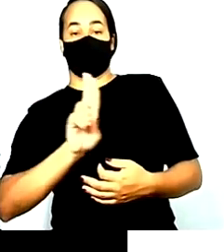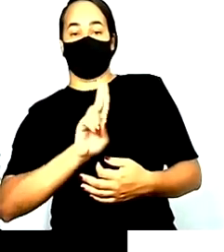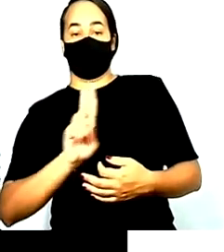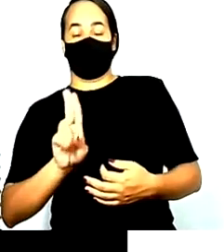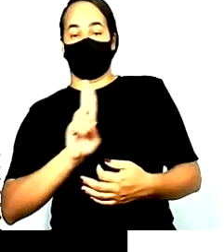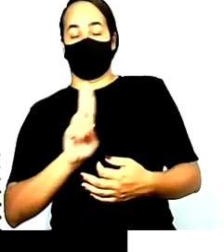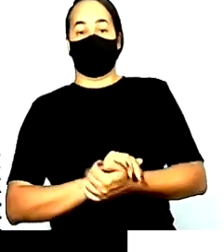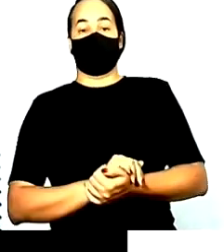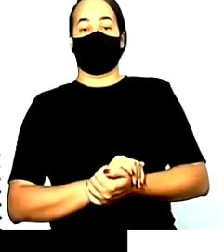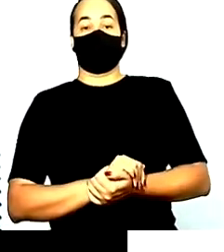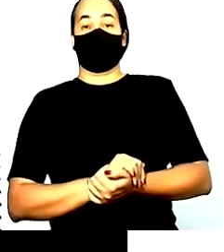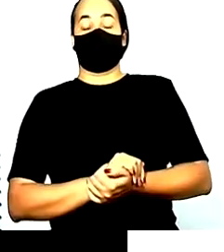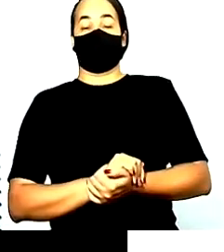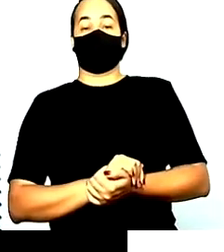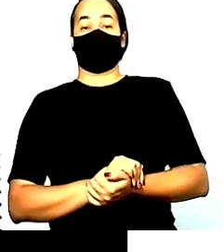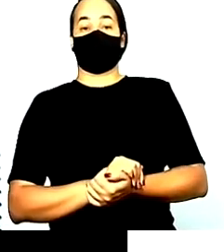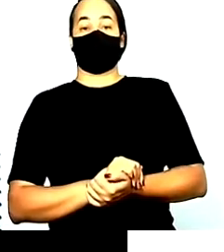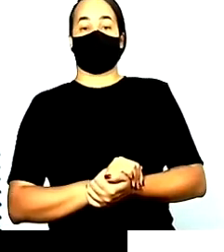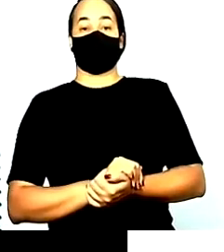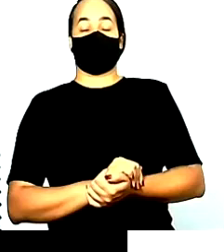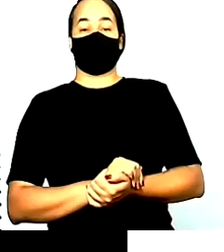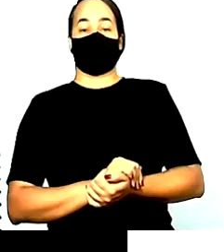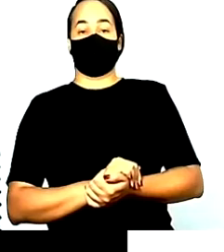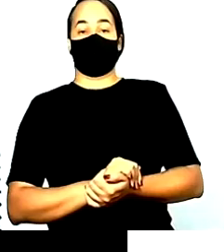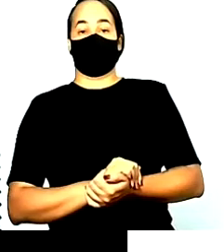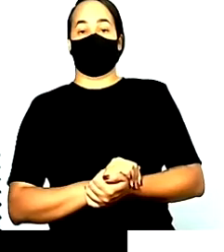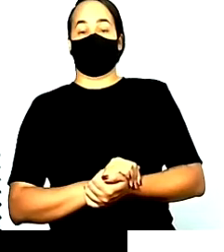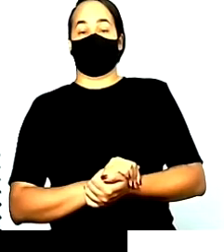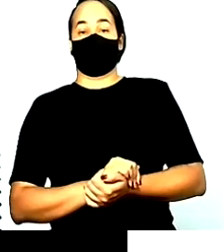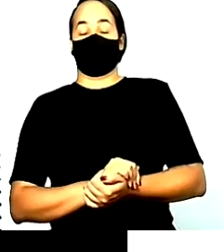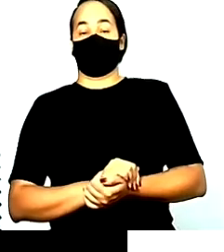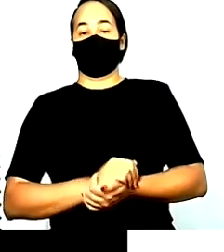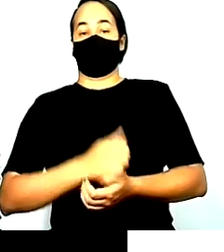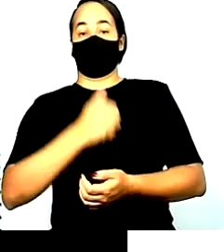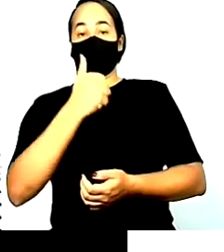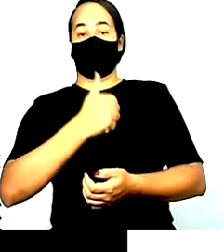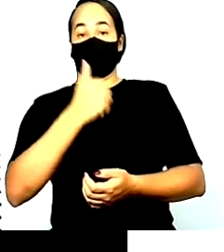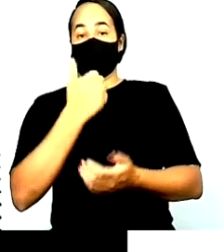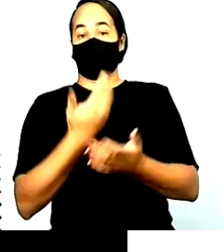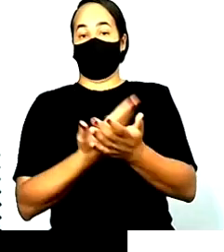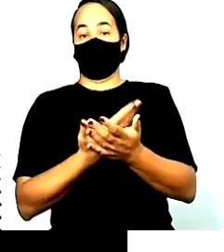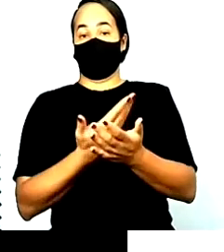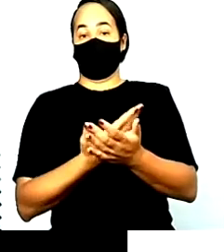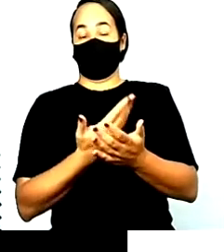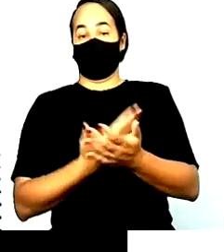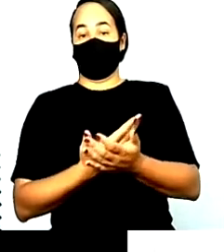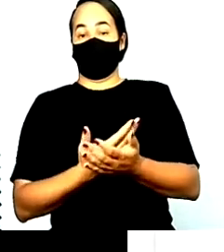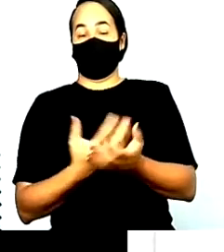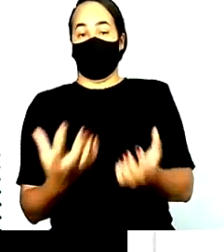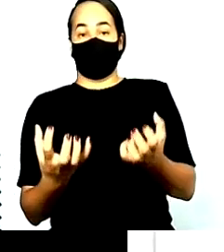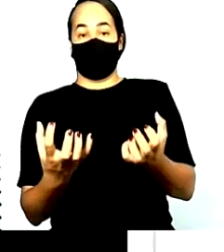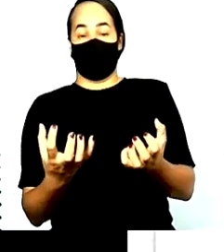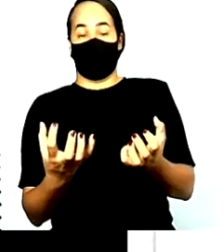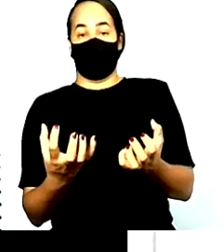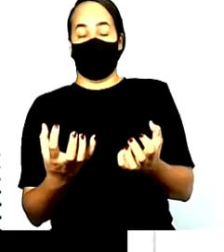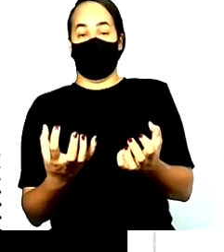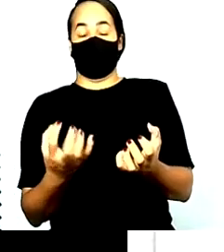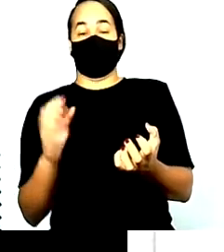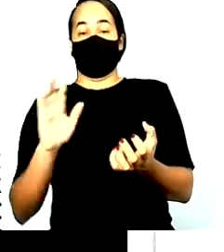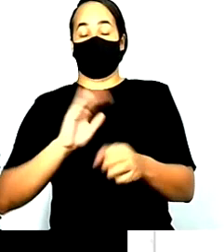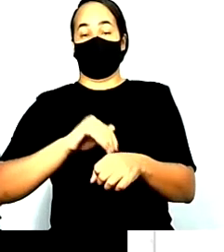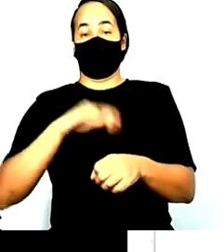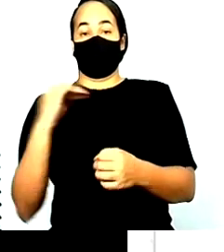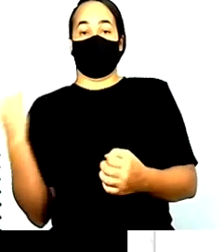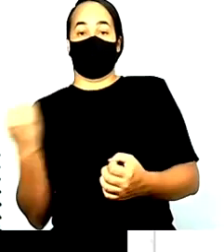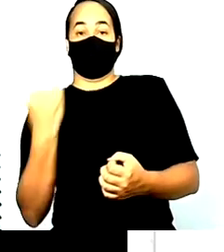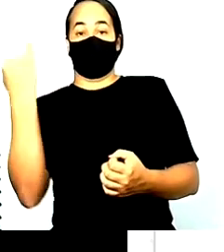o principal órgão desse sistema, certo? O primeiro que a gente vai estudar é os testículos. É um dos mais importantes,